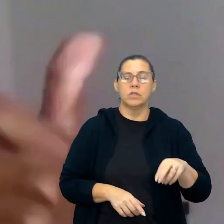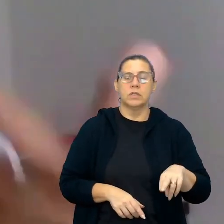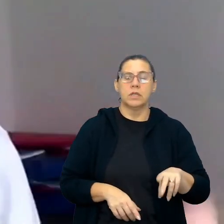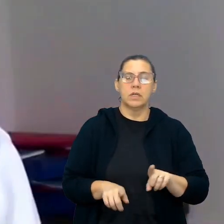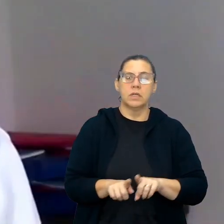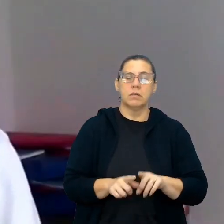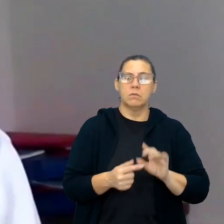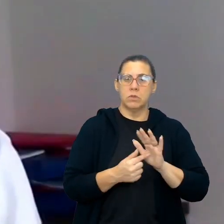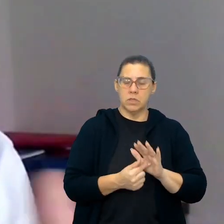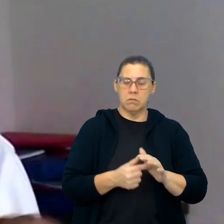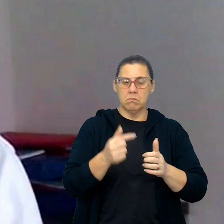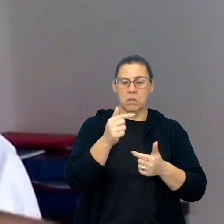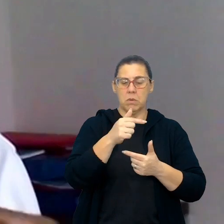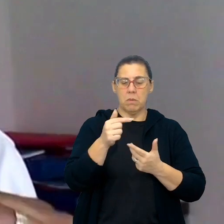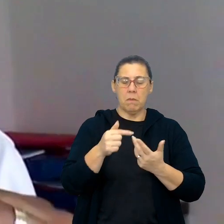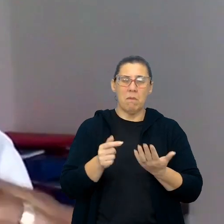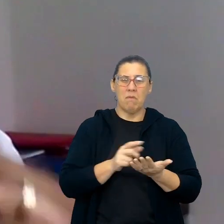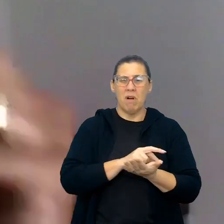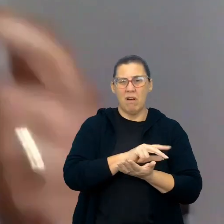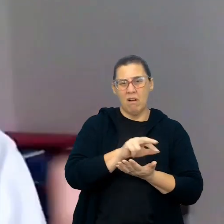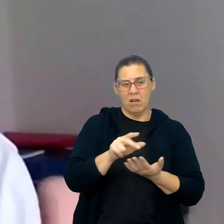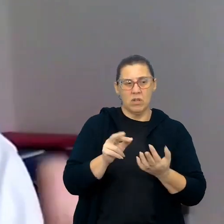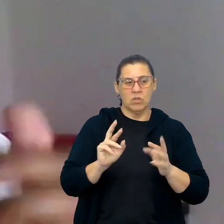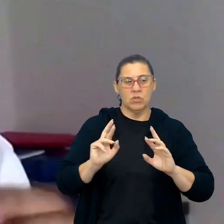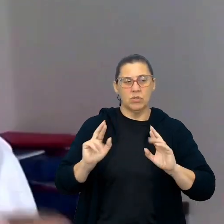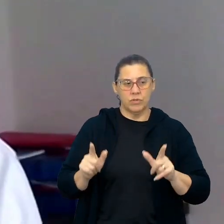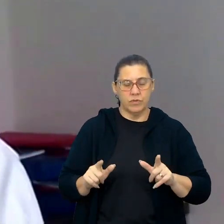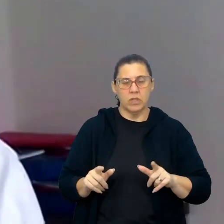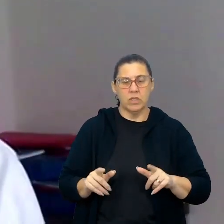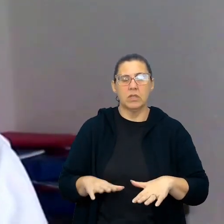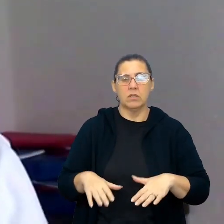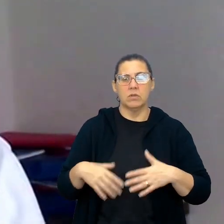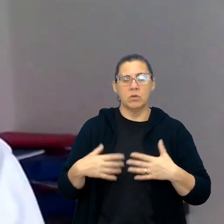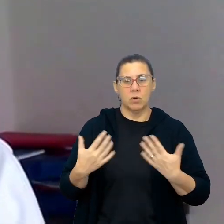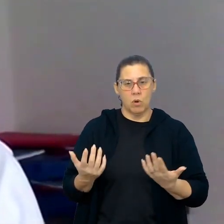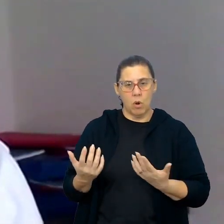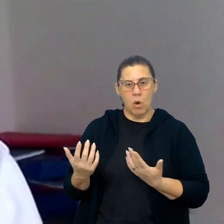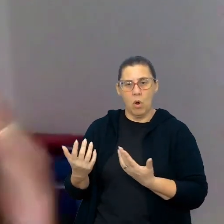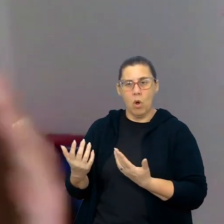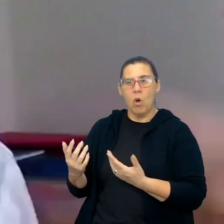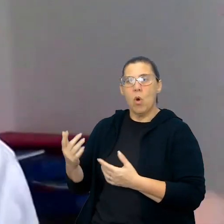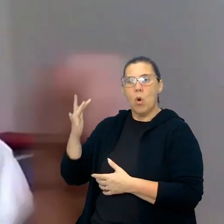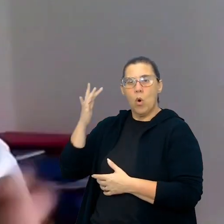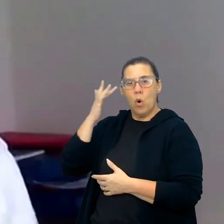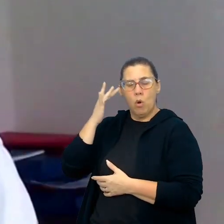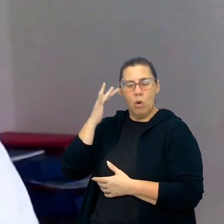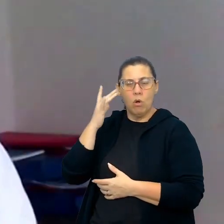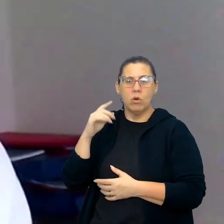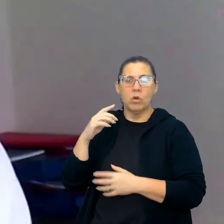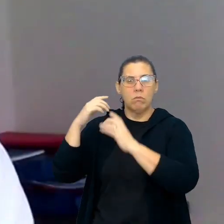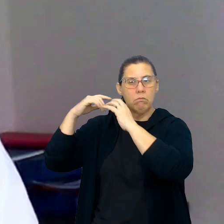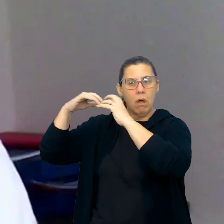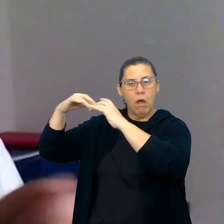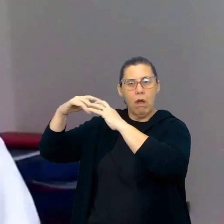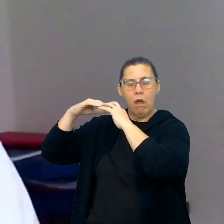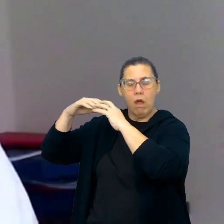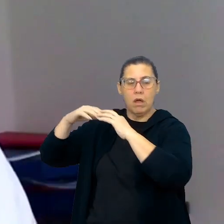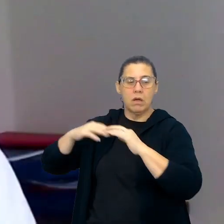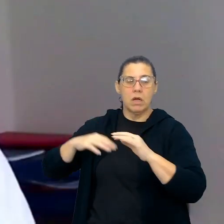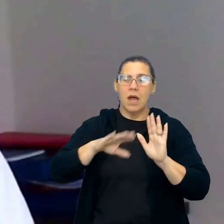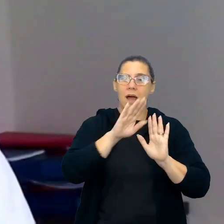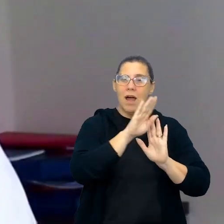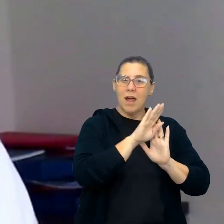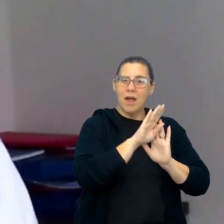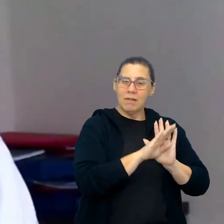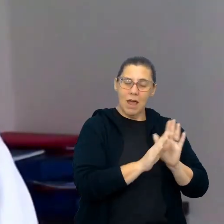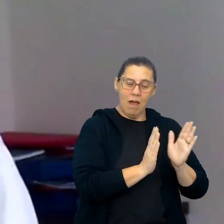os diferentes processos, os níveis cognitivos que nós trabalhamos, né, essas etapas do